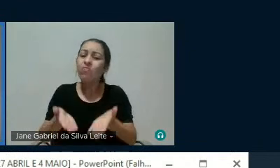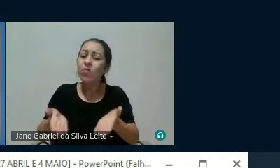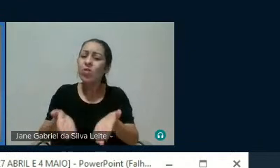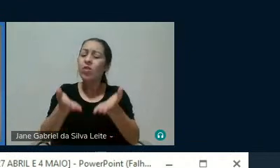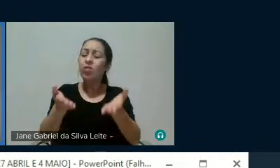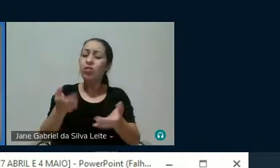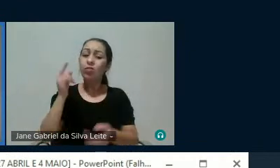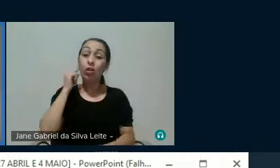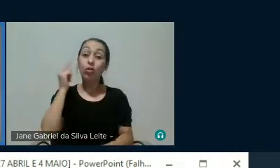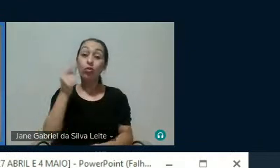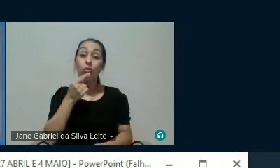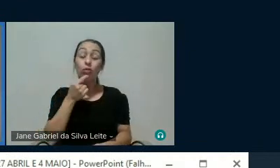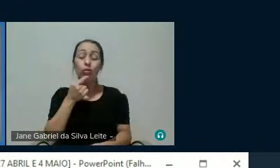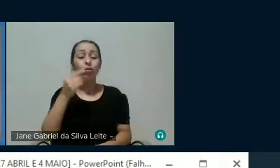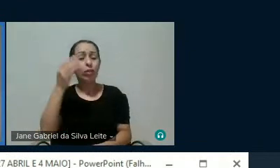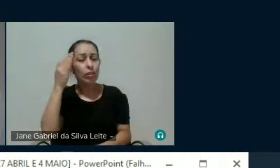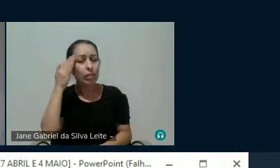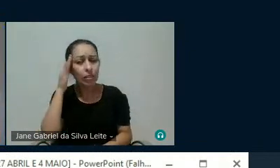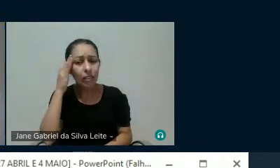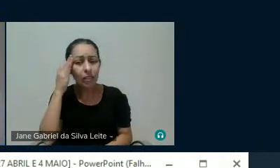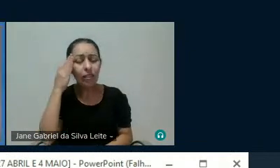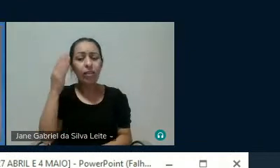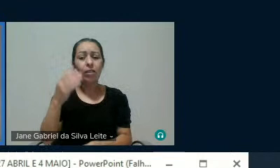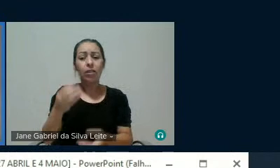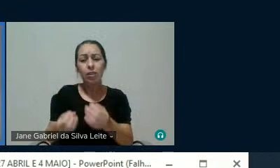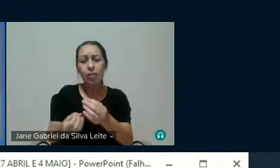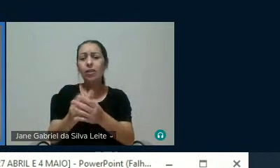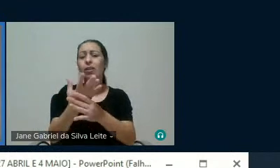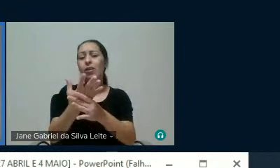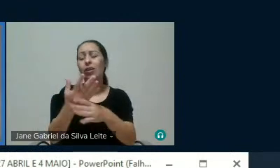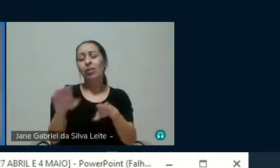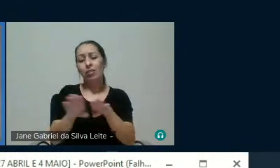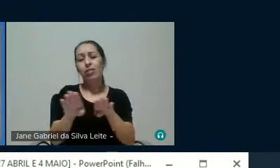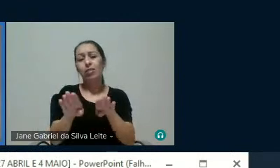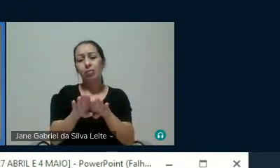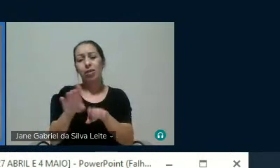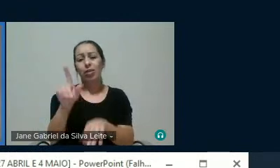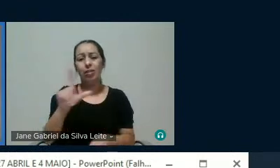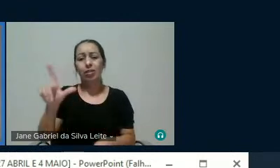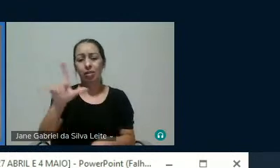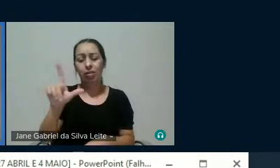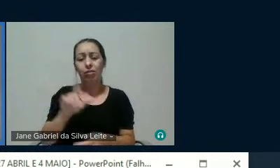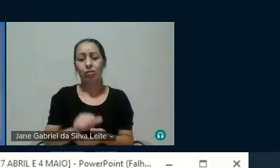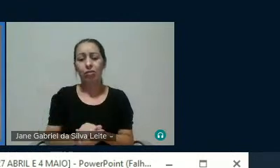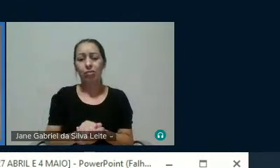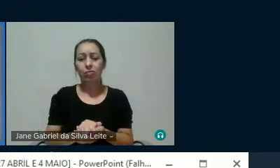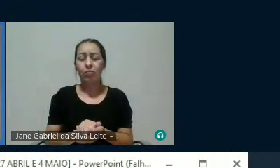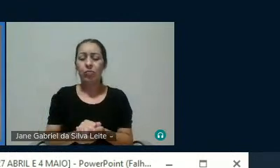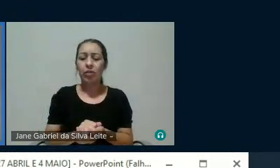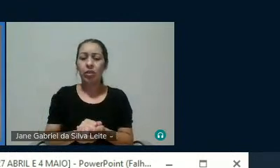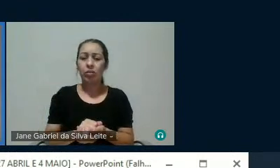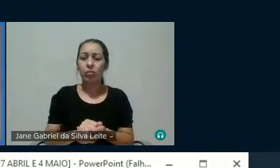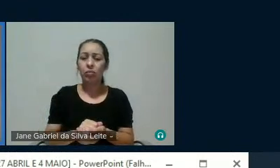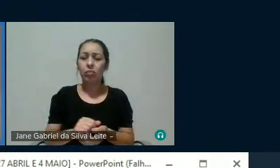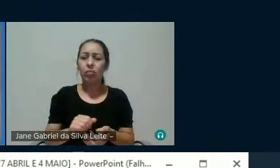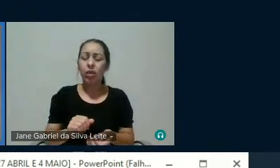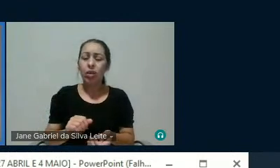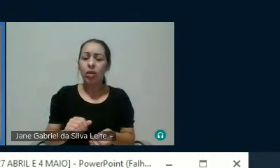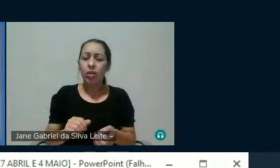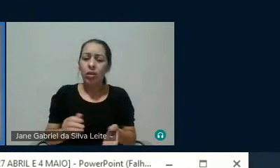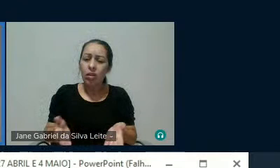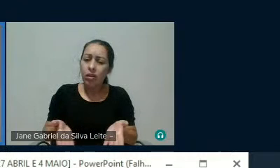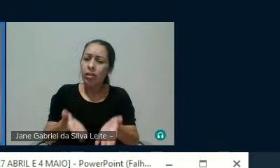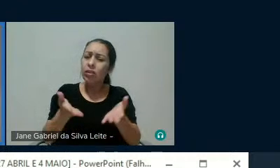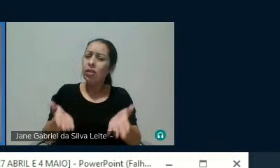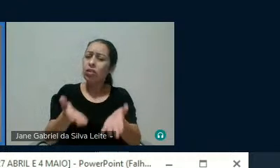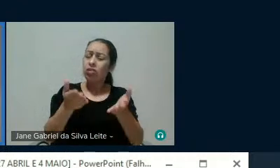entender e criar essa literatura. Temos também que promover eventos literários em Libras, né, dentro dos próprios cursos